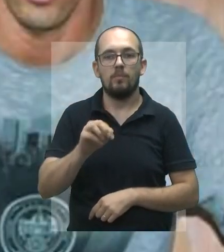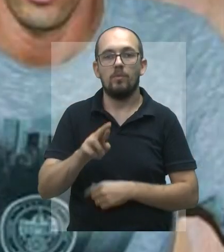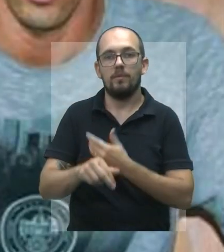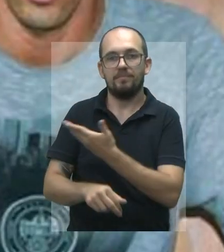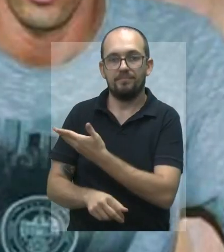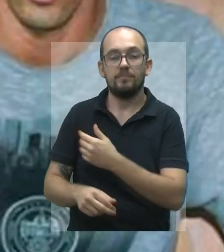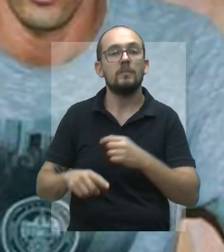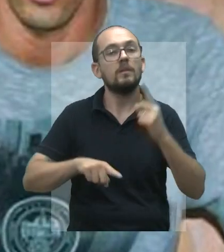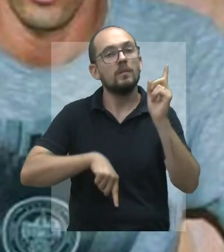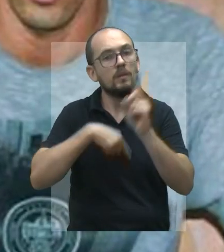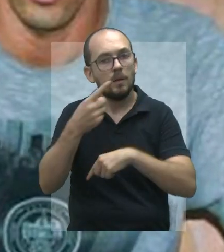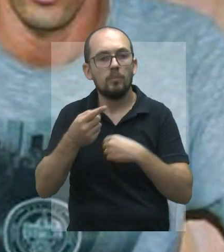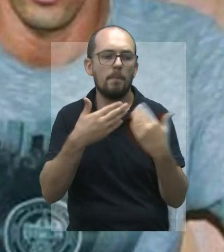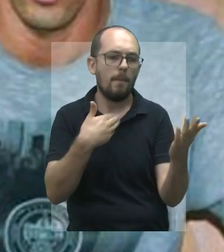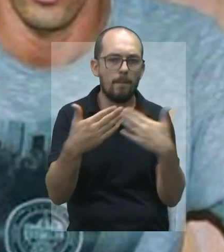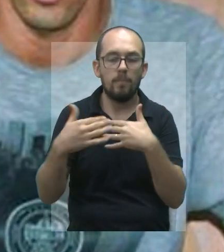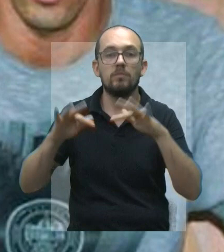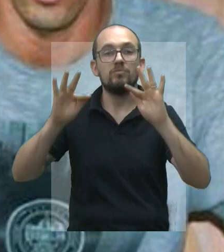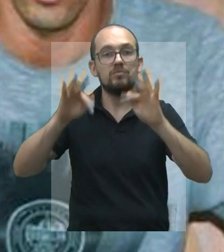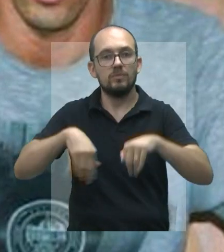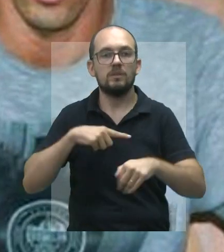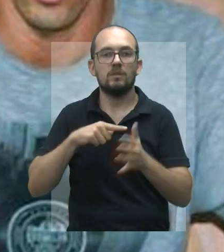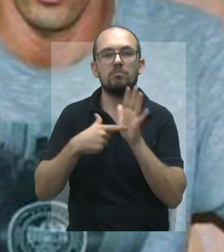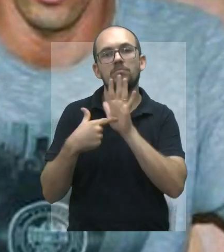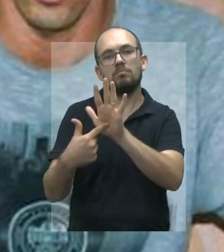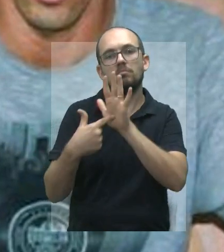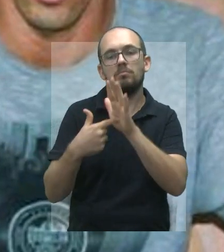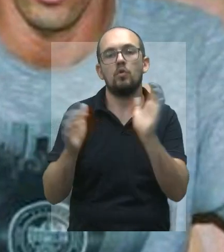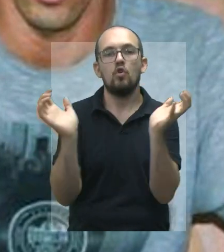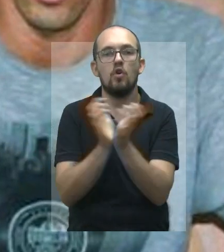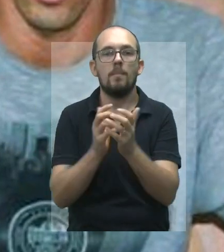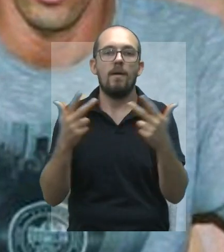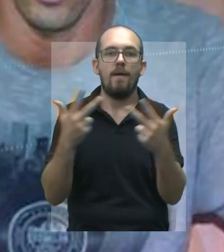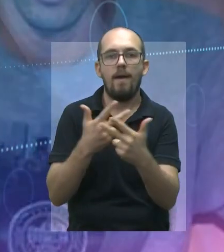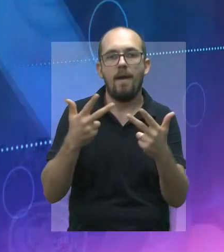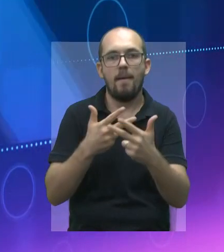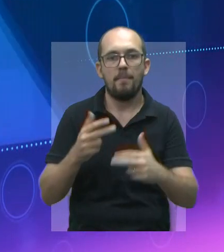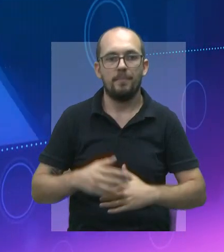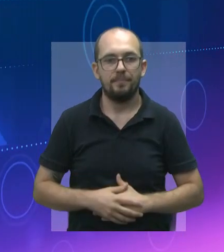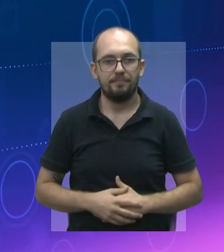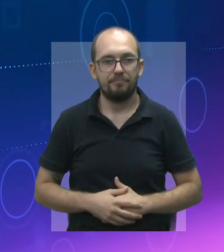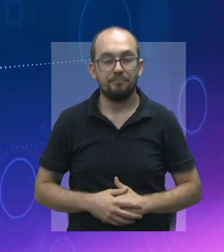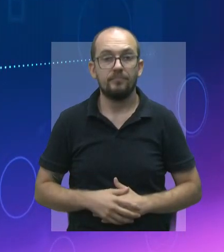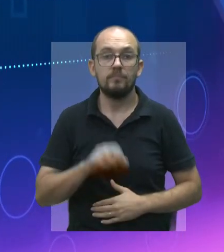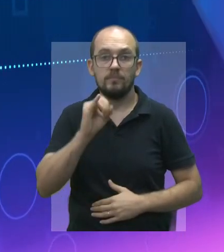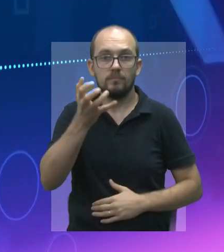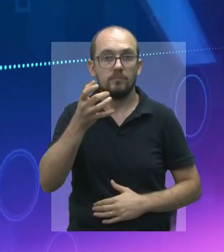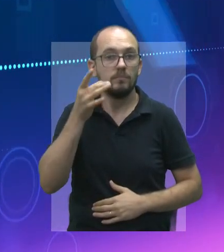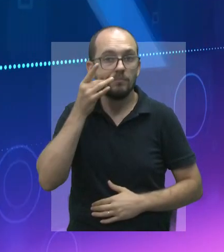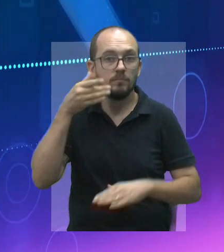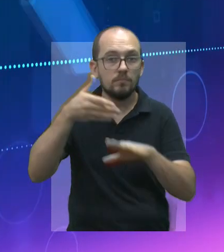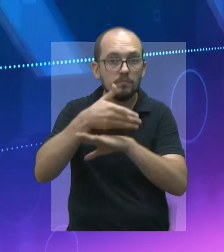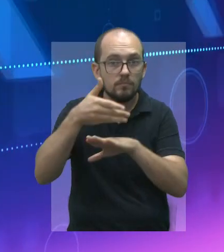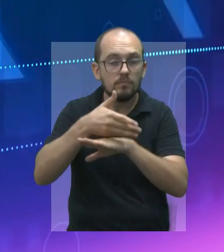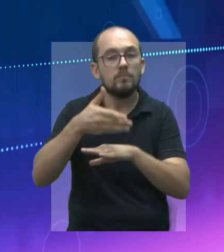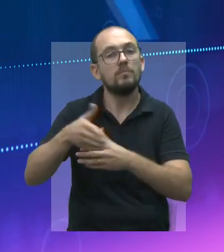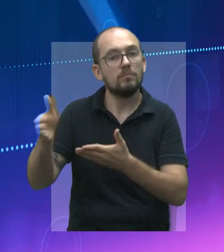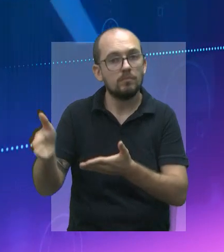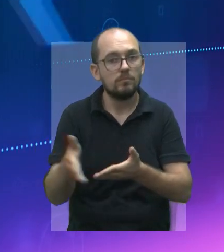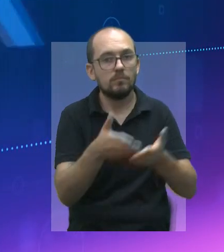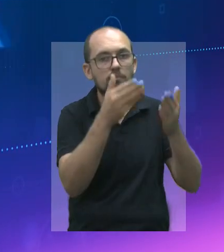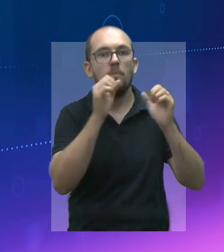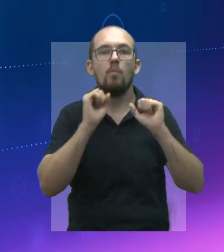do bate-papo, vai ter a apresentação do grupo de rap O Prodígios. Para participar, é só comparecer ao